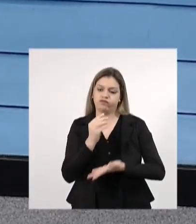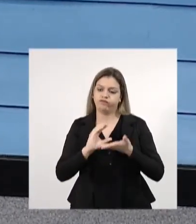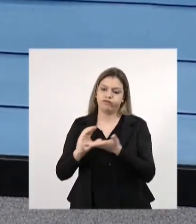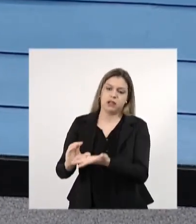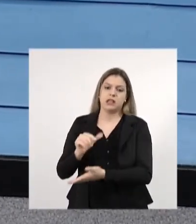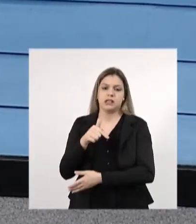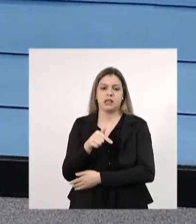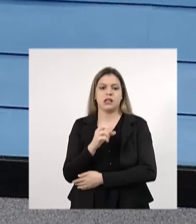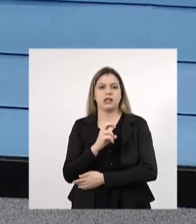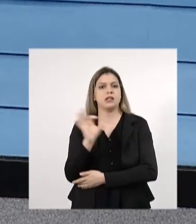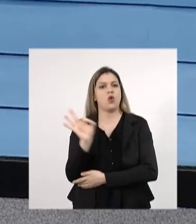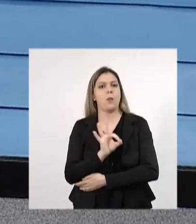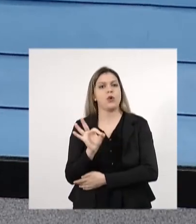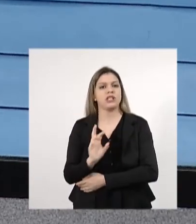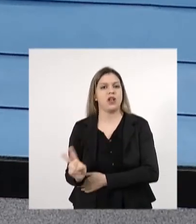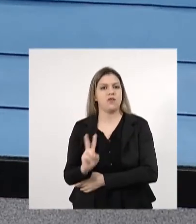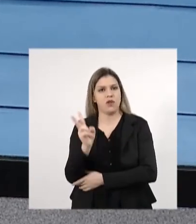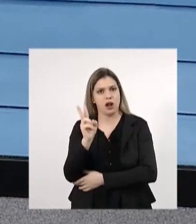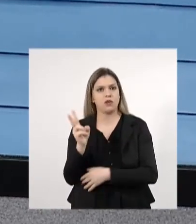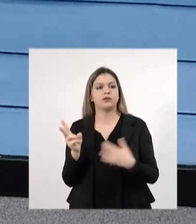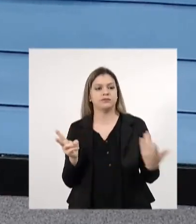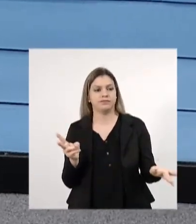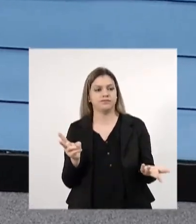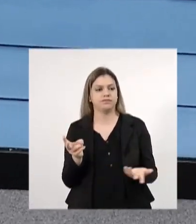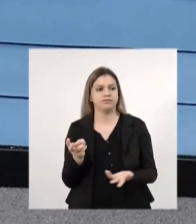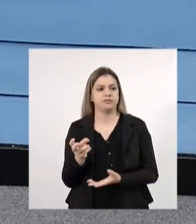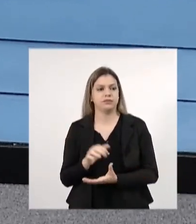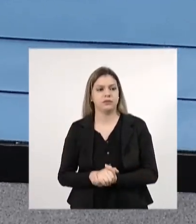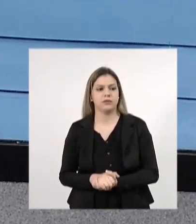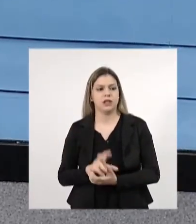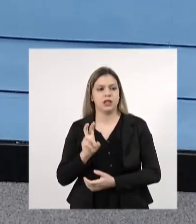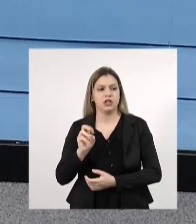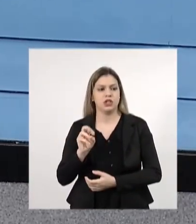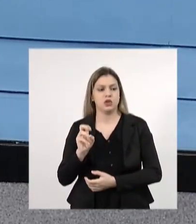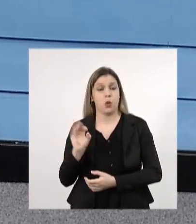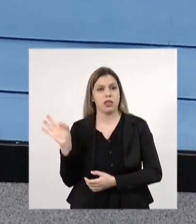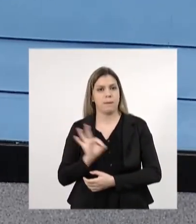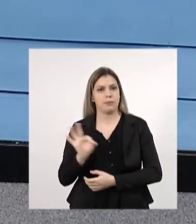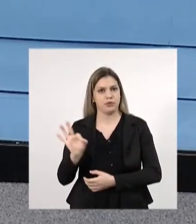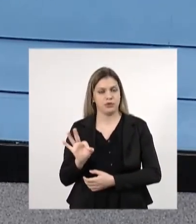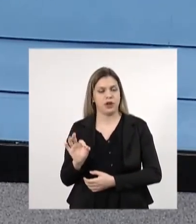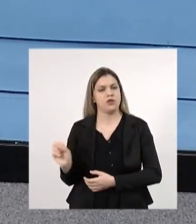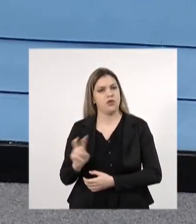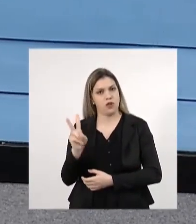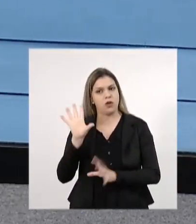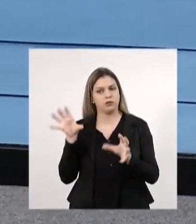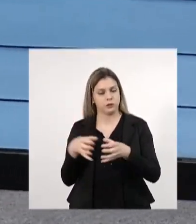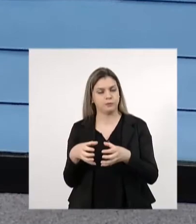75% daquele valor da equipe, 50% do valor da equipe.